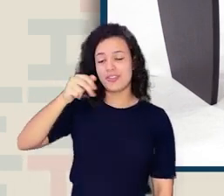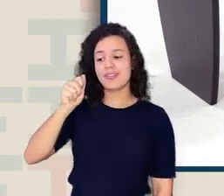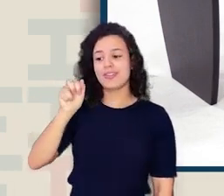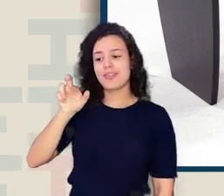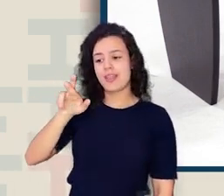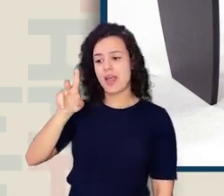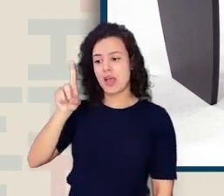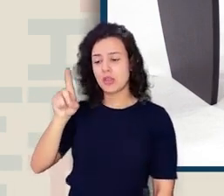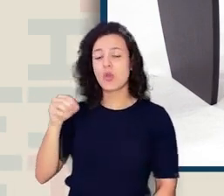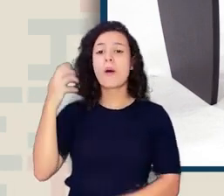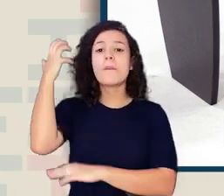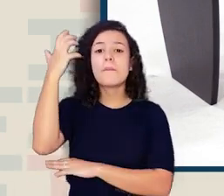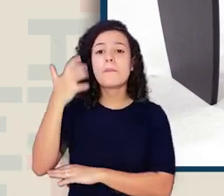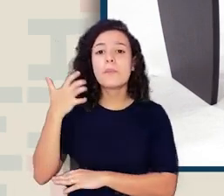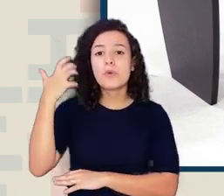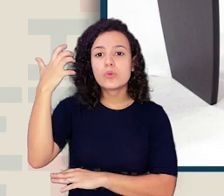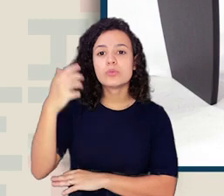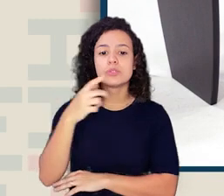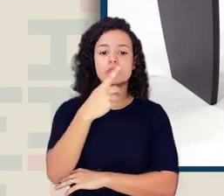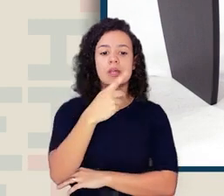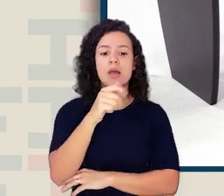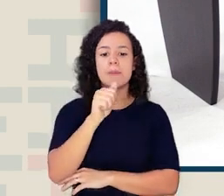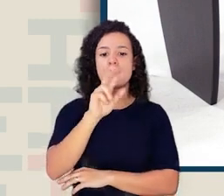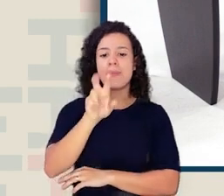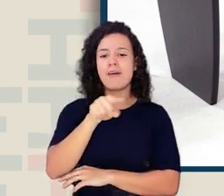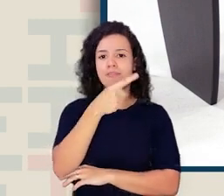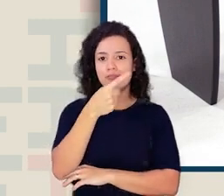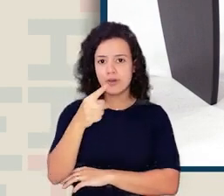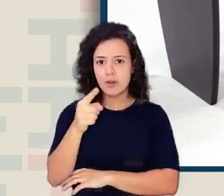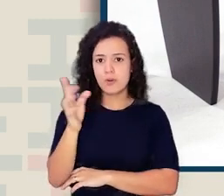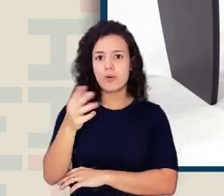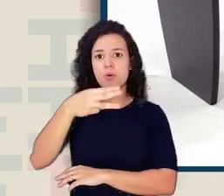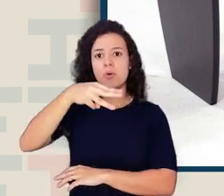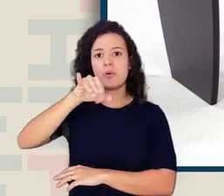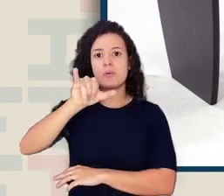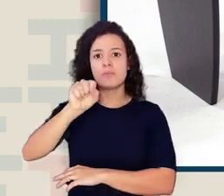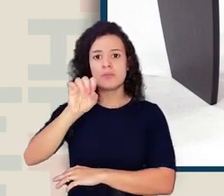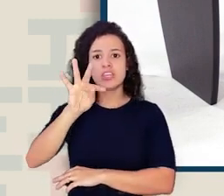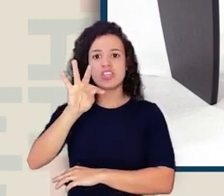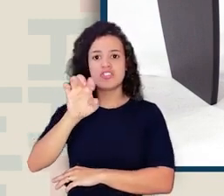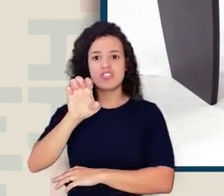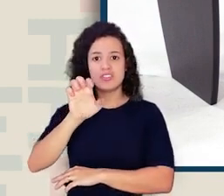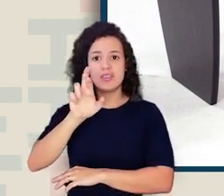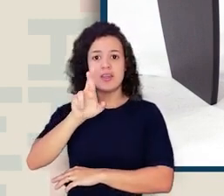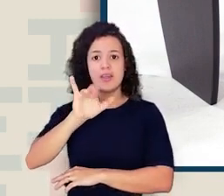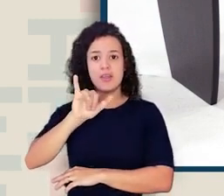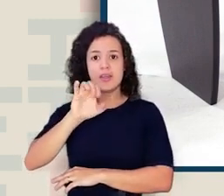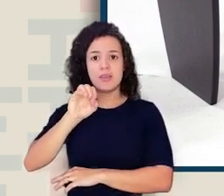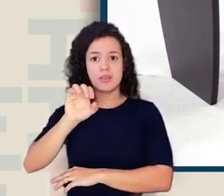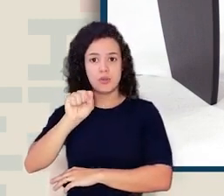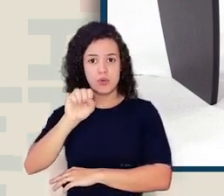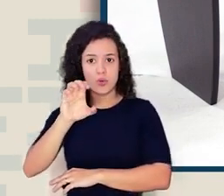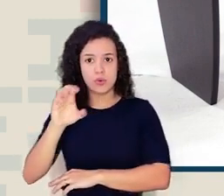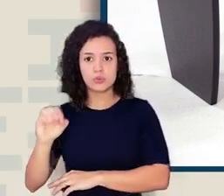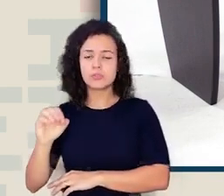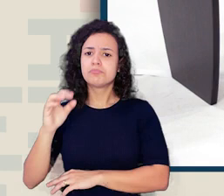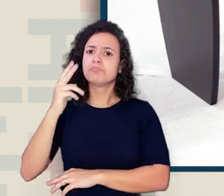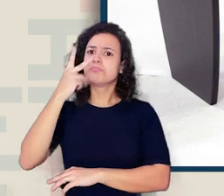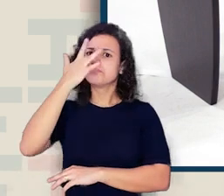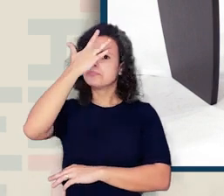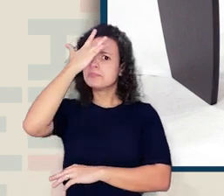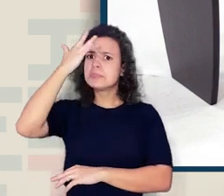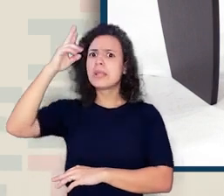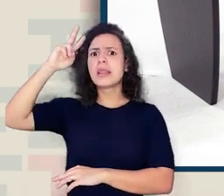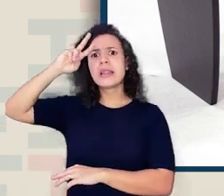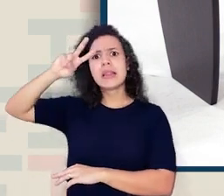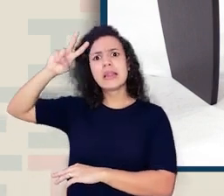a composição do Pavão Misterioso. Uma música incrível que ficou muito, muito bem apreciada, digamos até